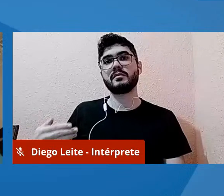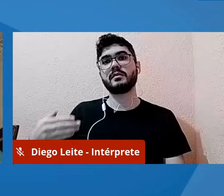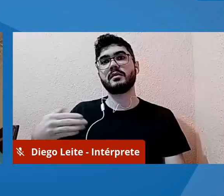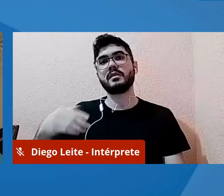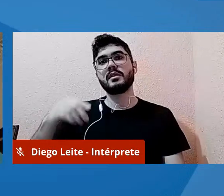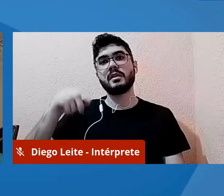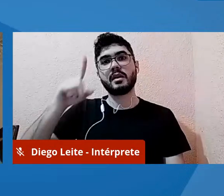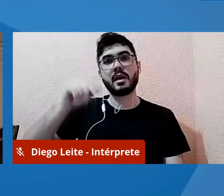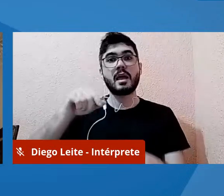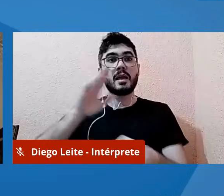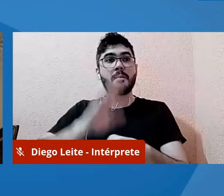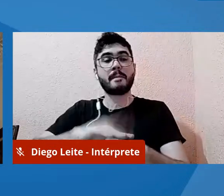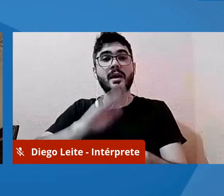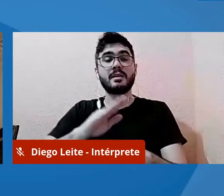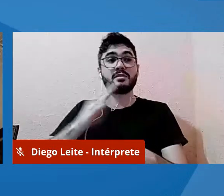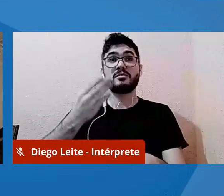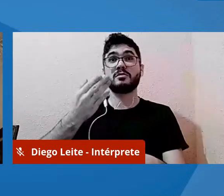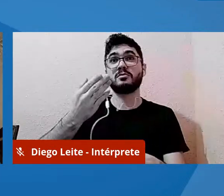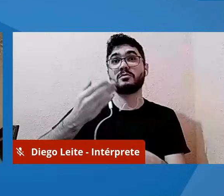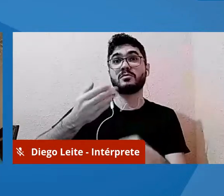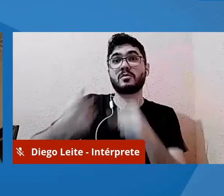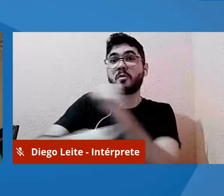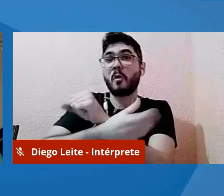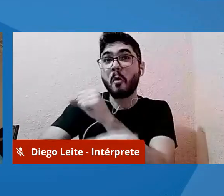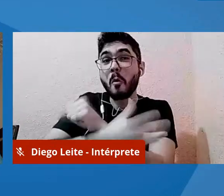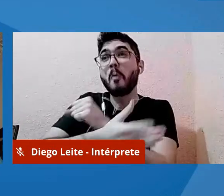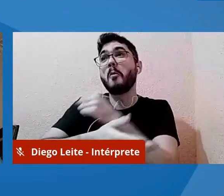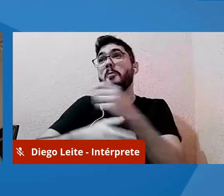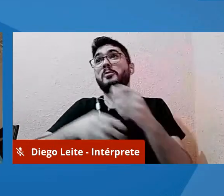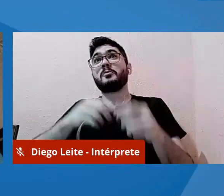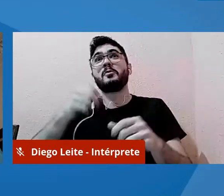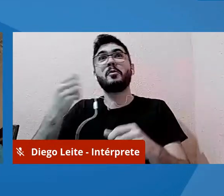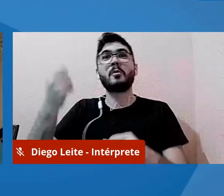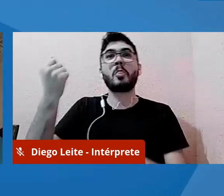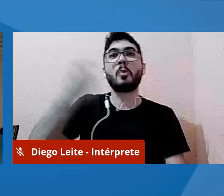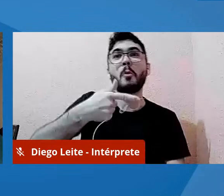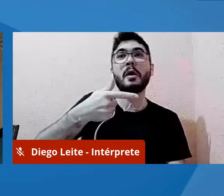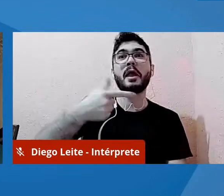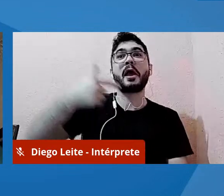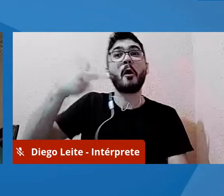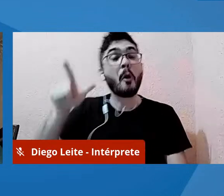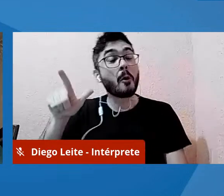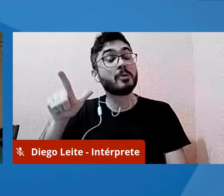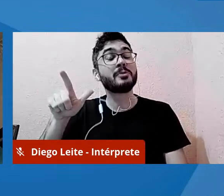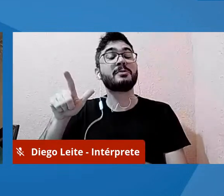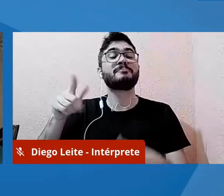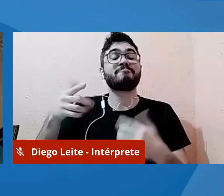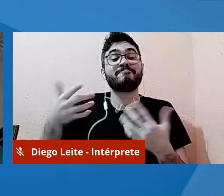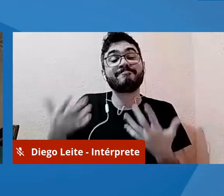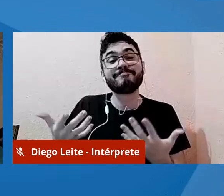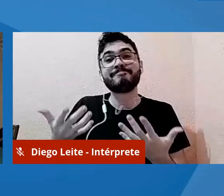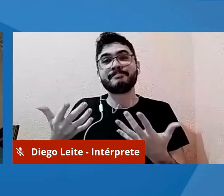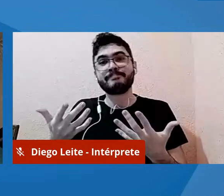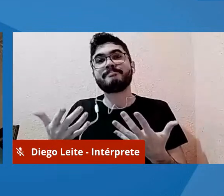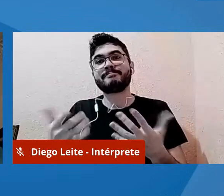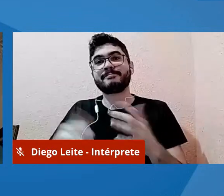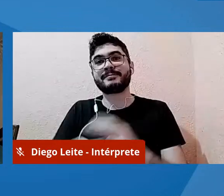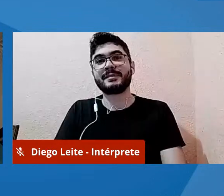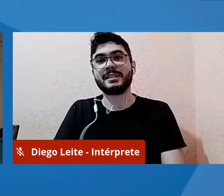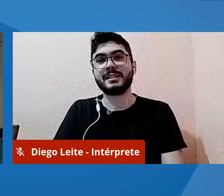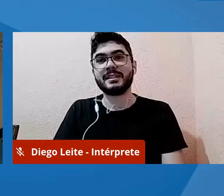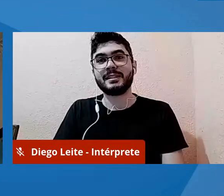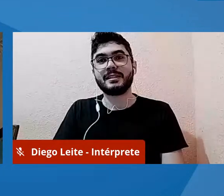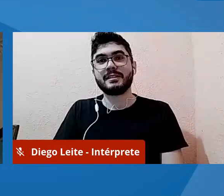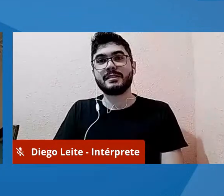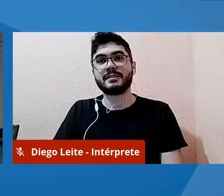que os governos anteriores. Então, é uma demagogia. Mas funciona, né? Acaba funcionando e tem um certo